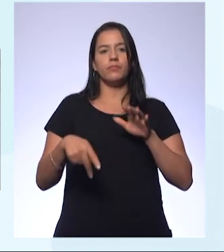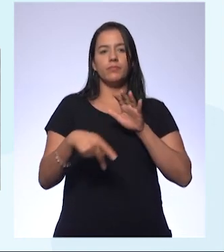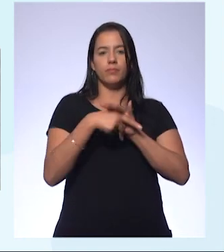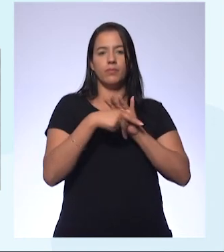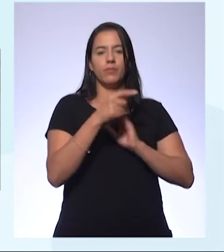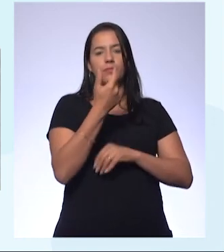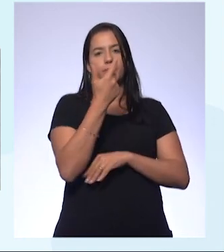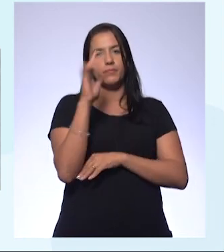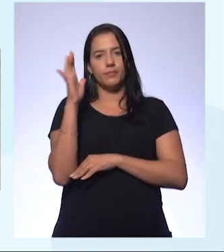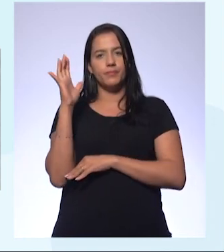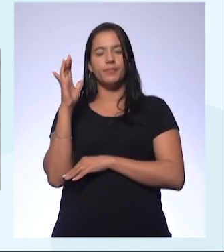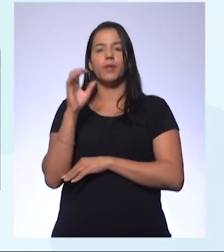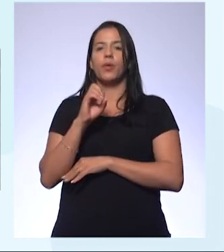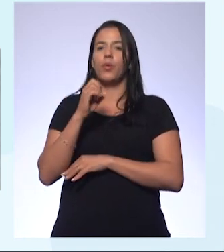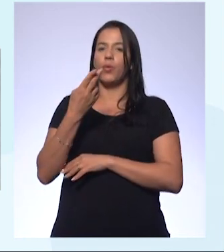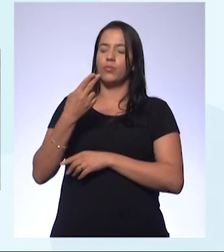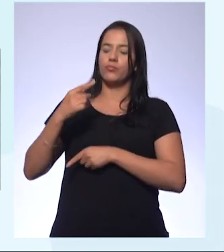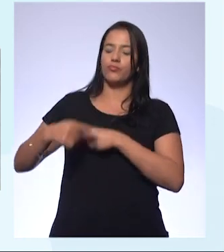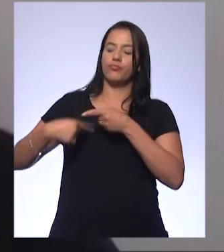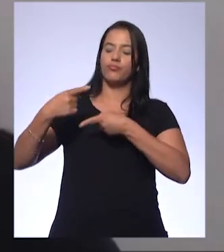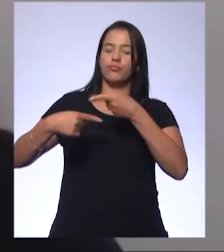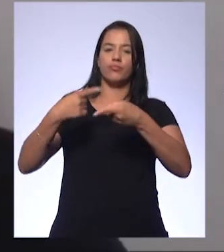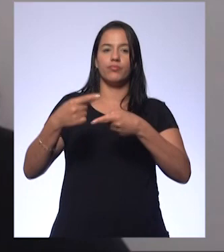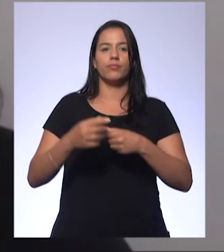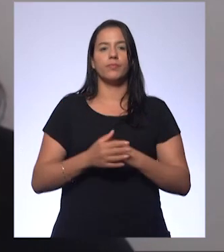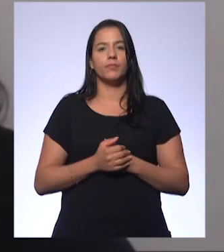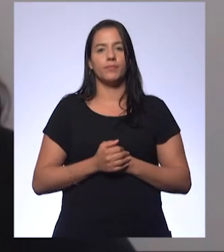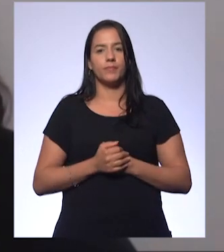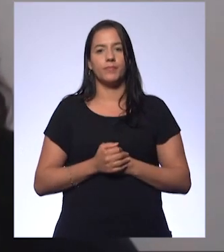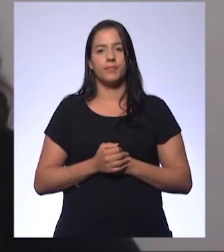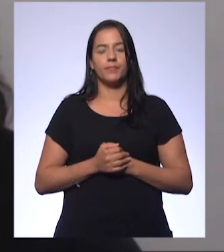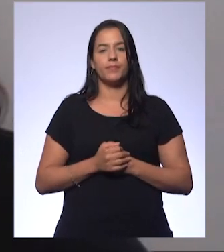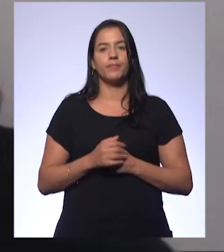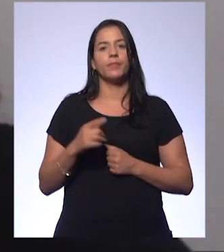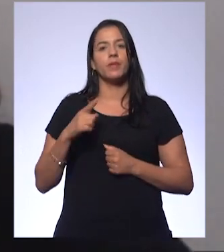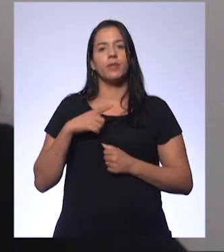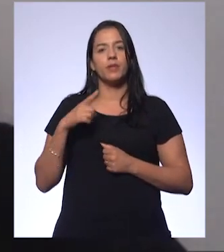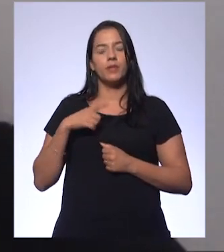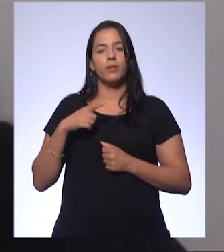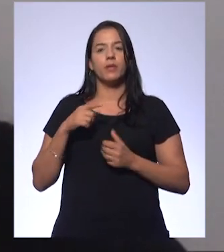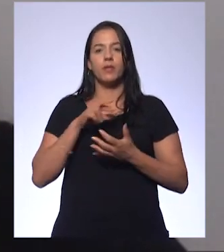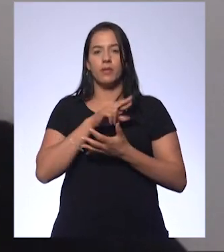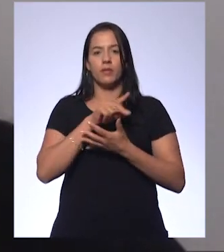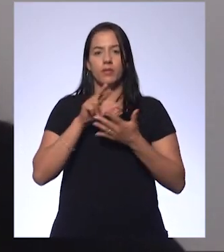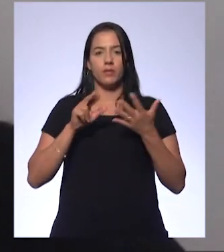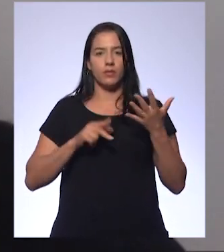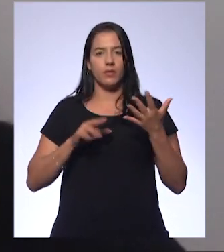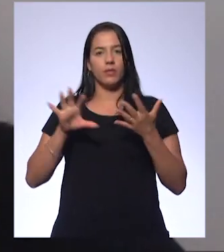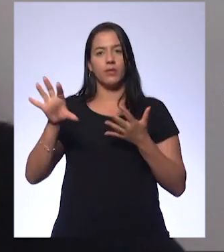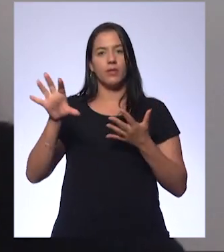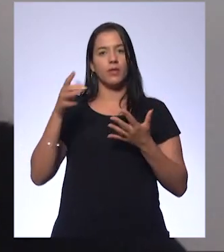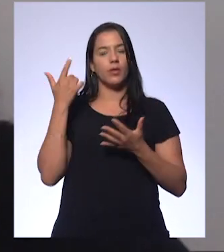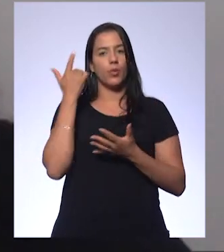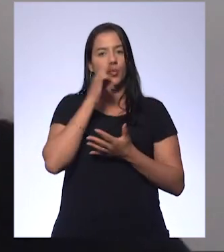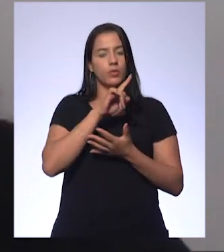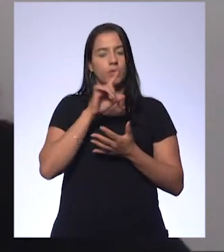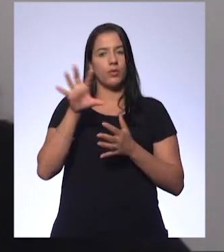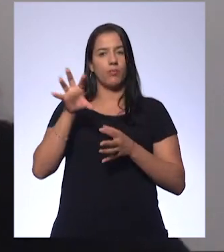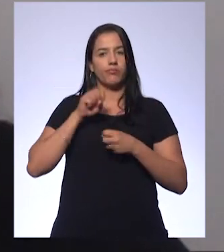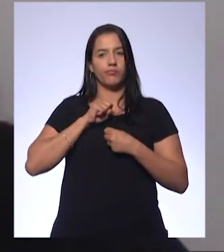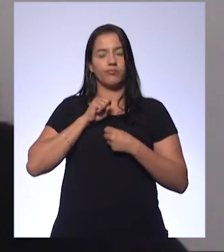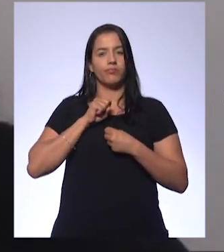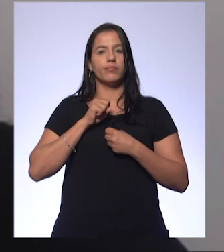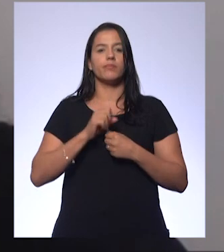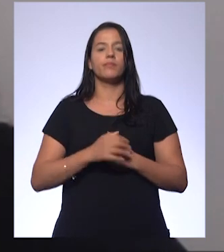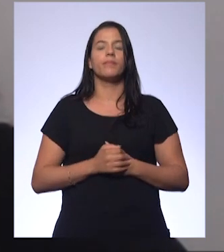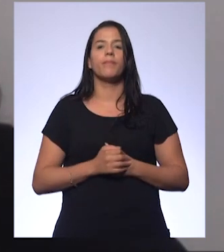ou propriamente causa genética. E aí a gente tem as características adquiridas, ok? Então,